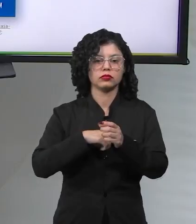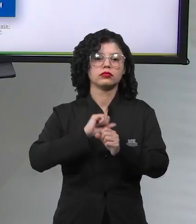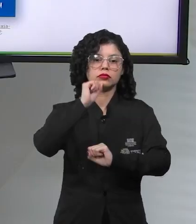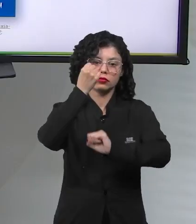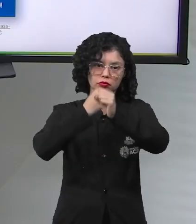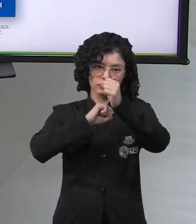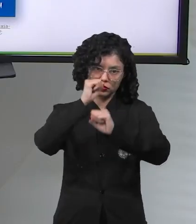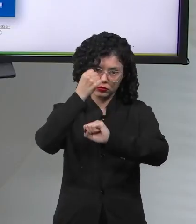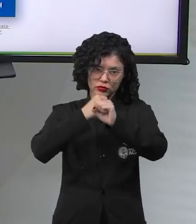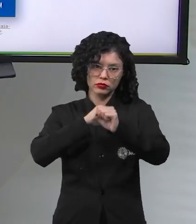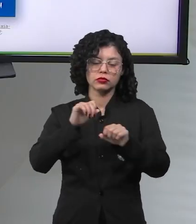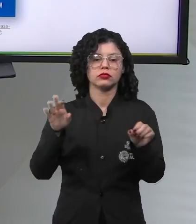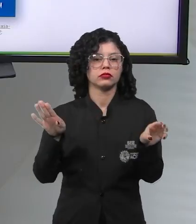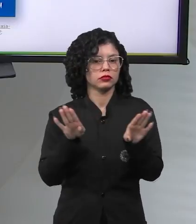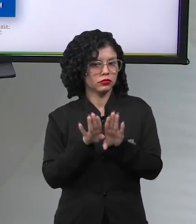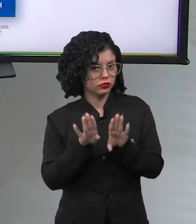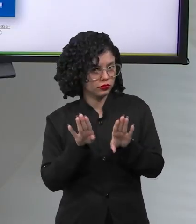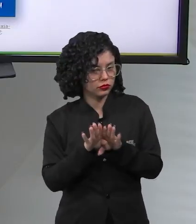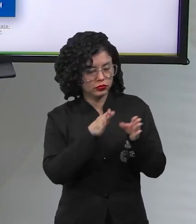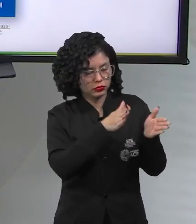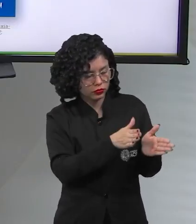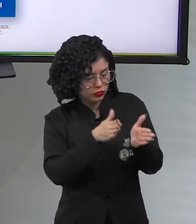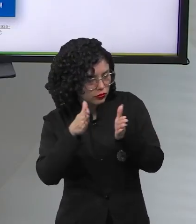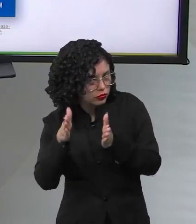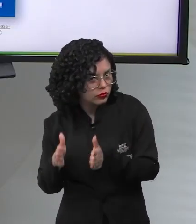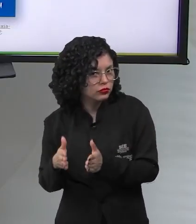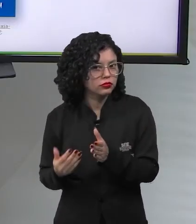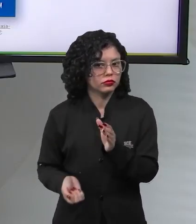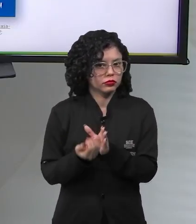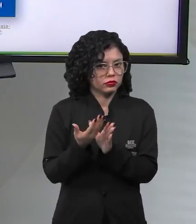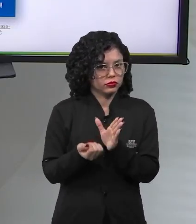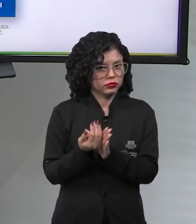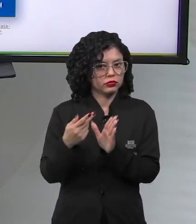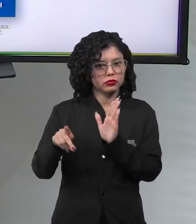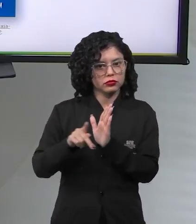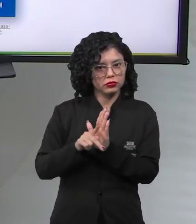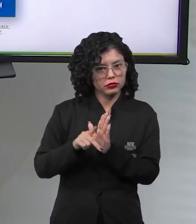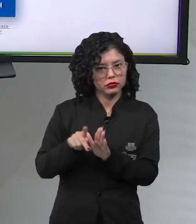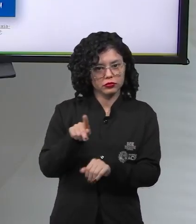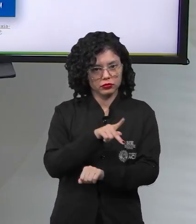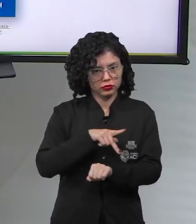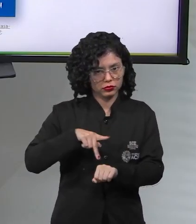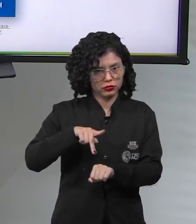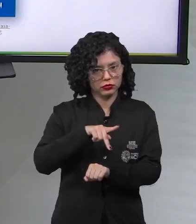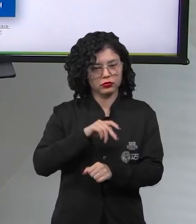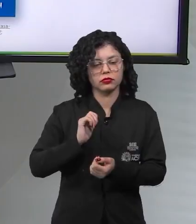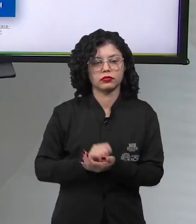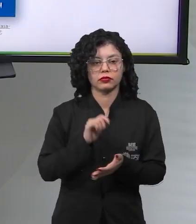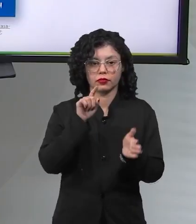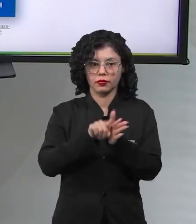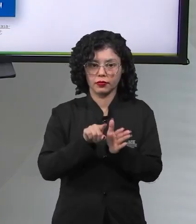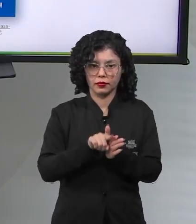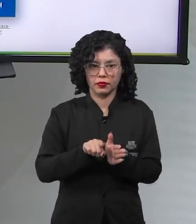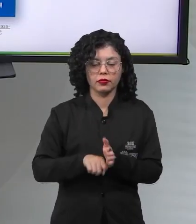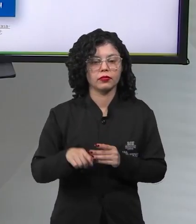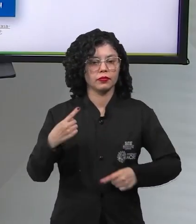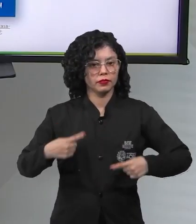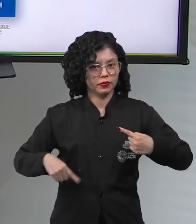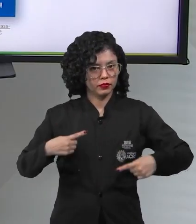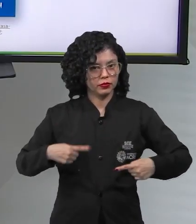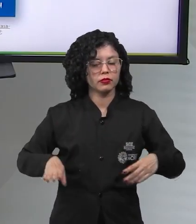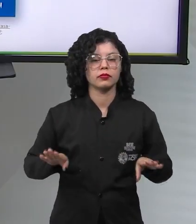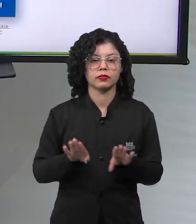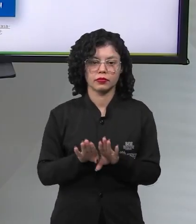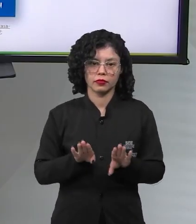industrial, também foi uma fase de produção intelectual no nosso país. As questões políticas